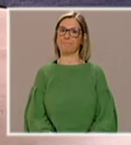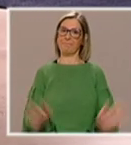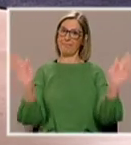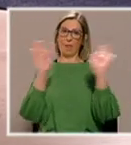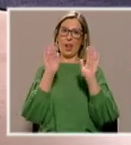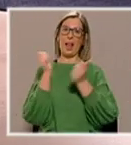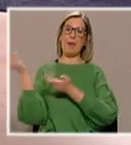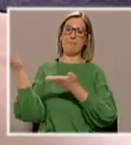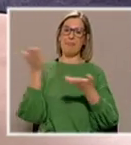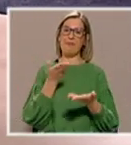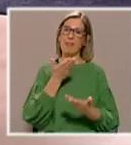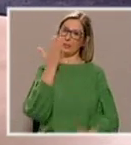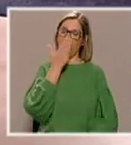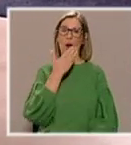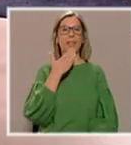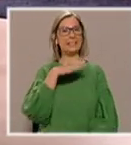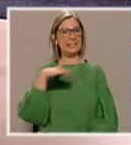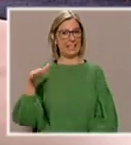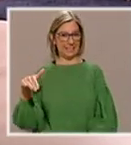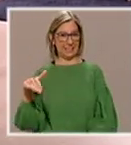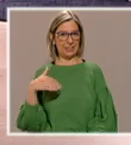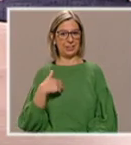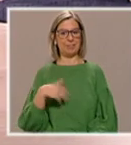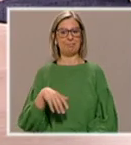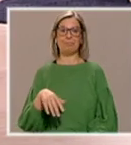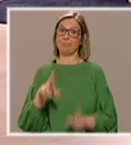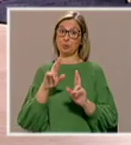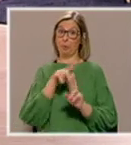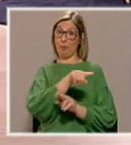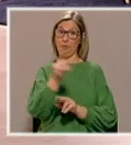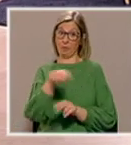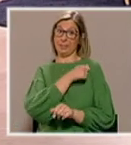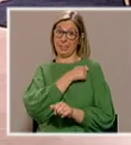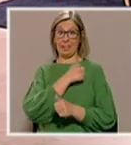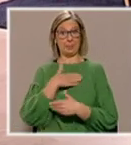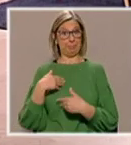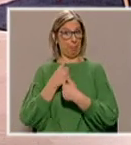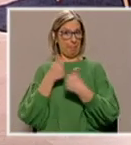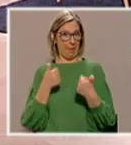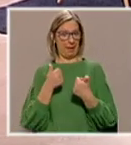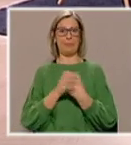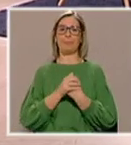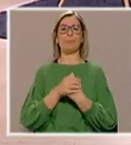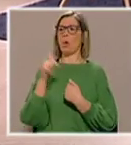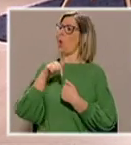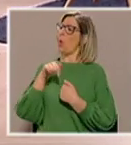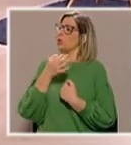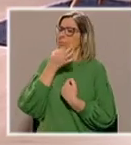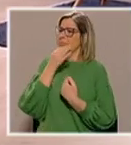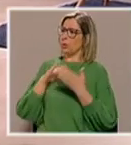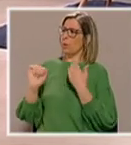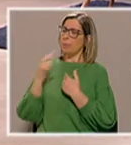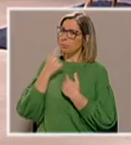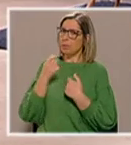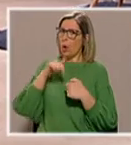Olá, sejam bem-vindos a mais uma aula de Ciências Naturais. Espero que esteja tudo bem convosco aí em casa. E hoje, Márcio, o que é que vamos falar hoje na aula de